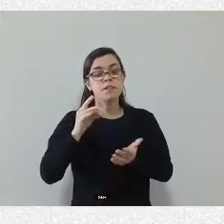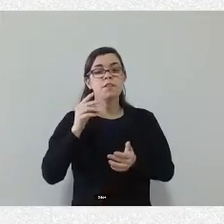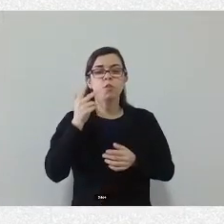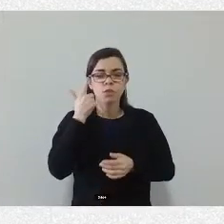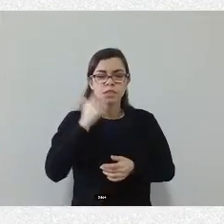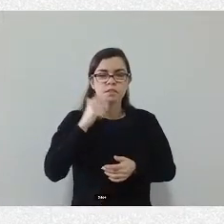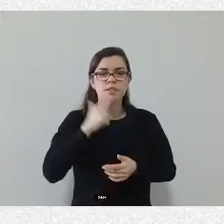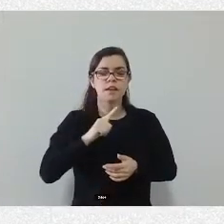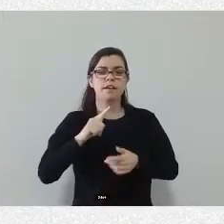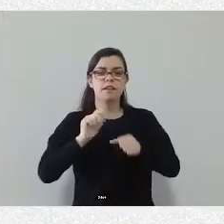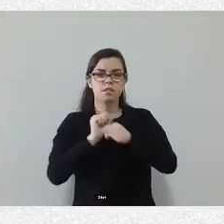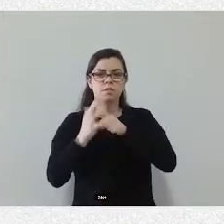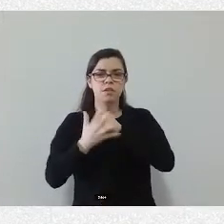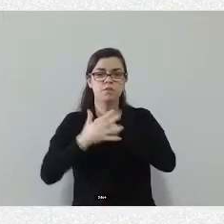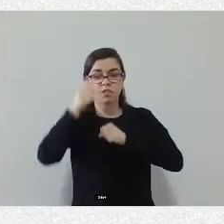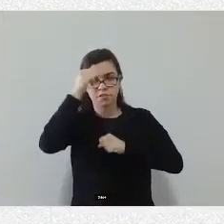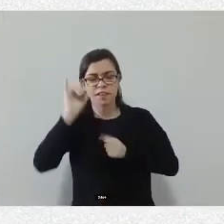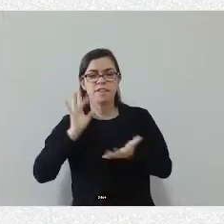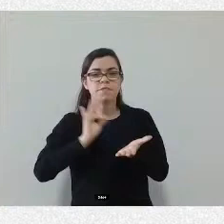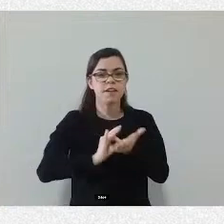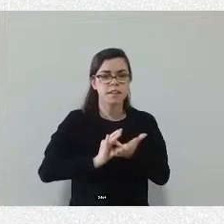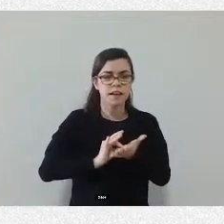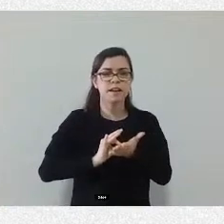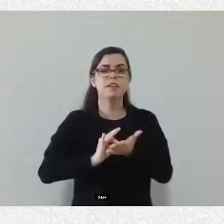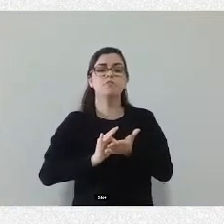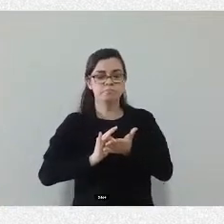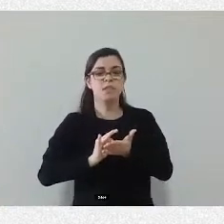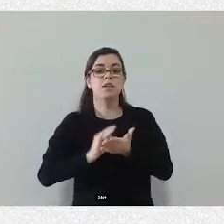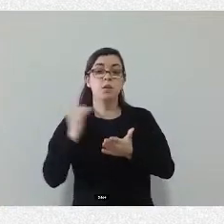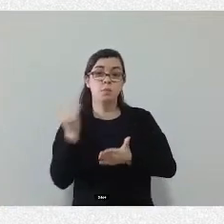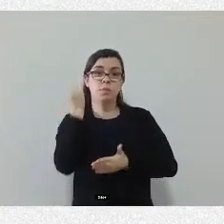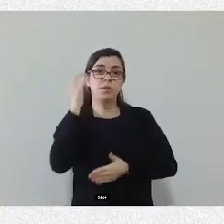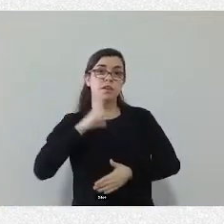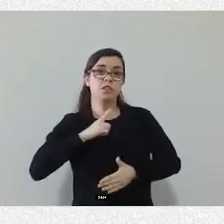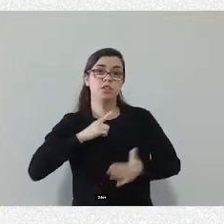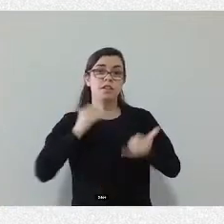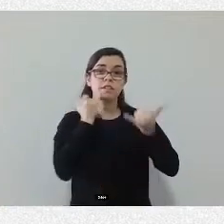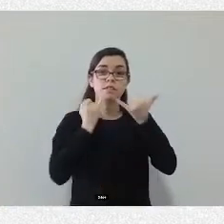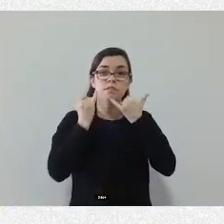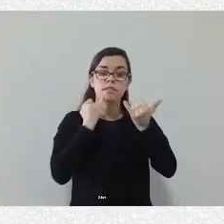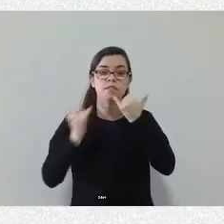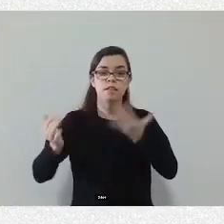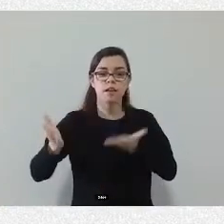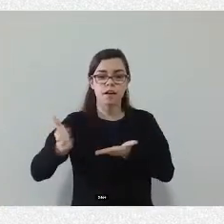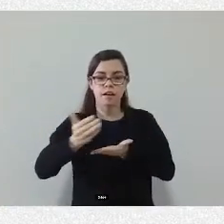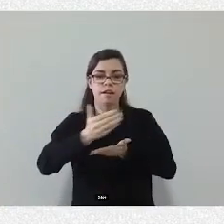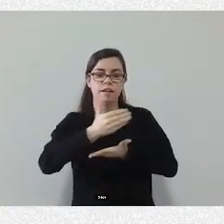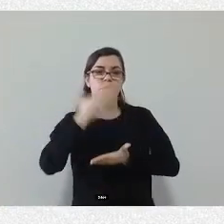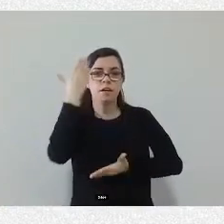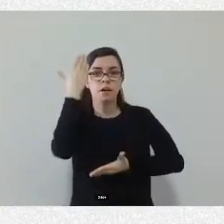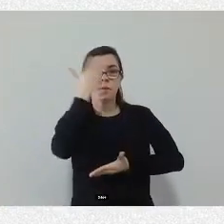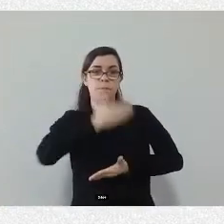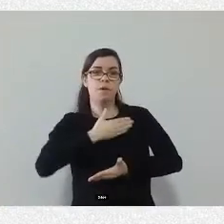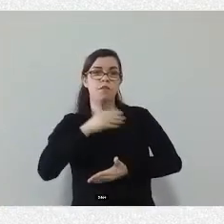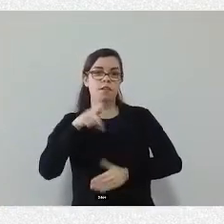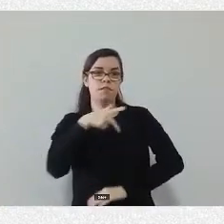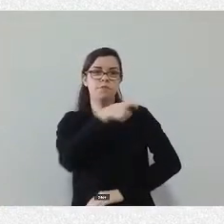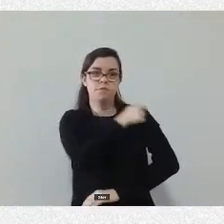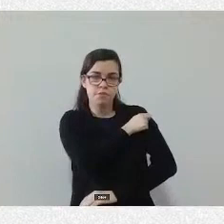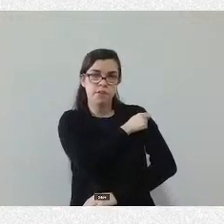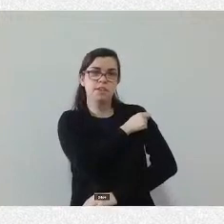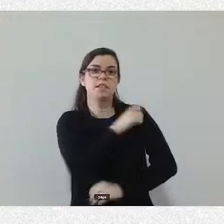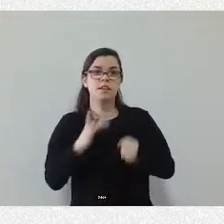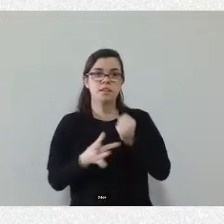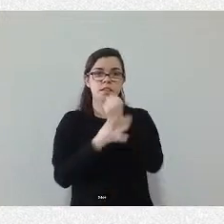para que nós possamos consolidar esse conhecimento a respeito da efetividade e segurança de diversos tratamentos